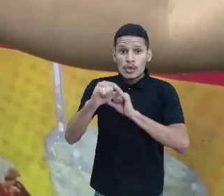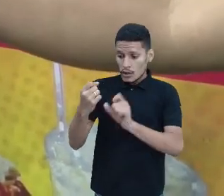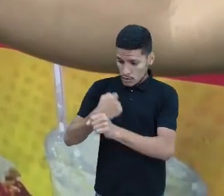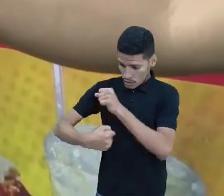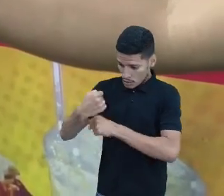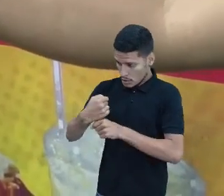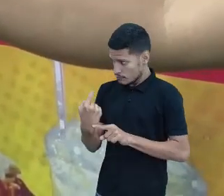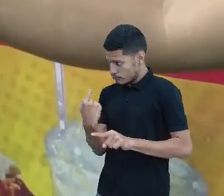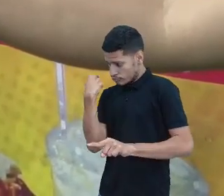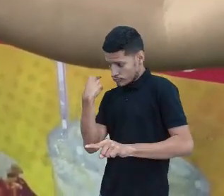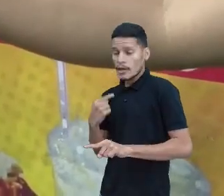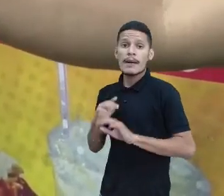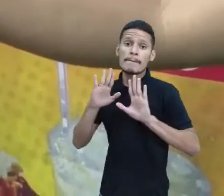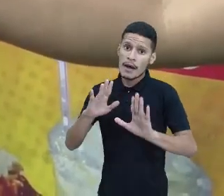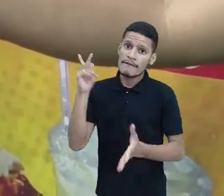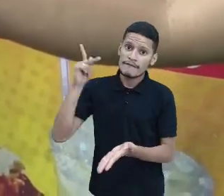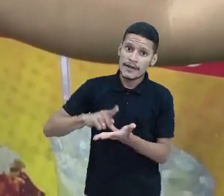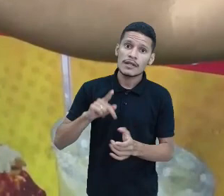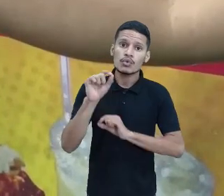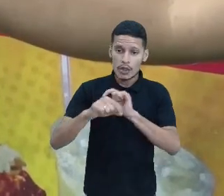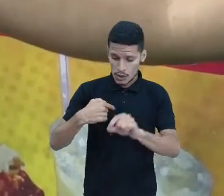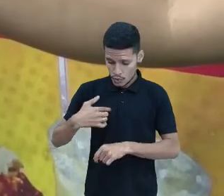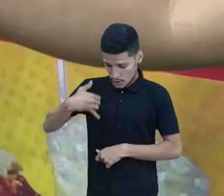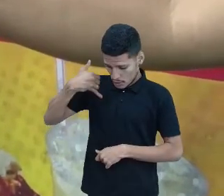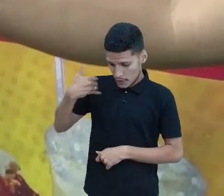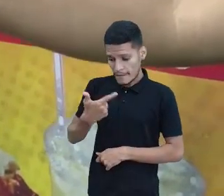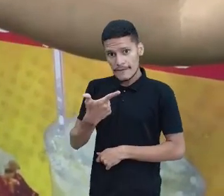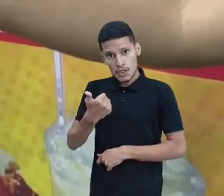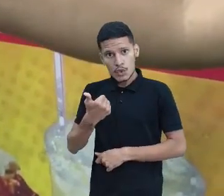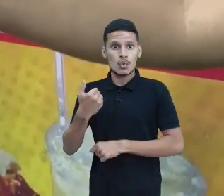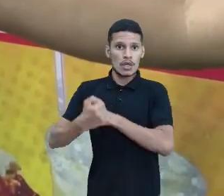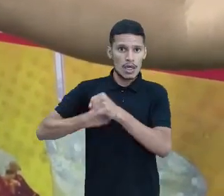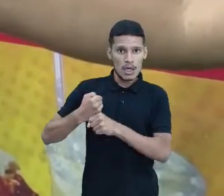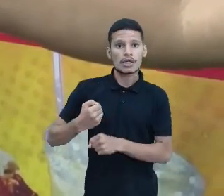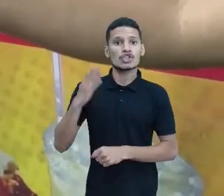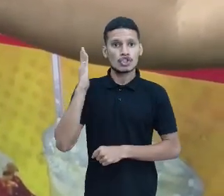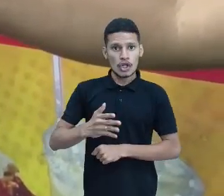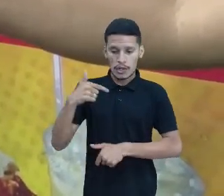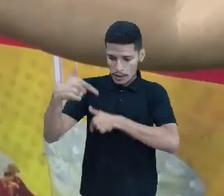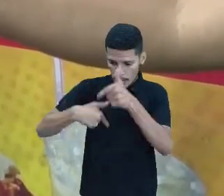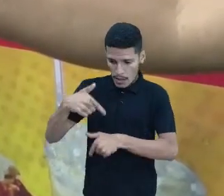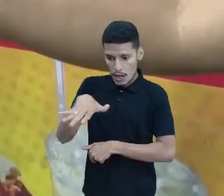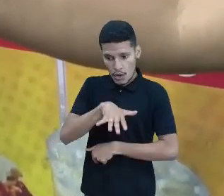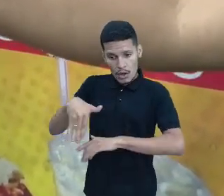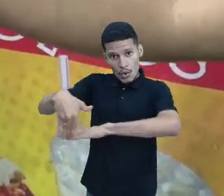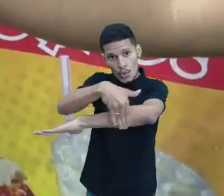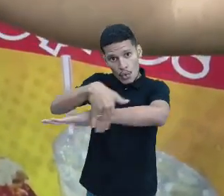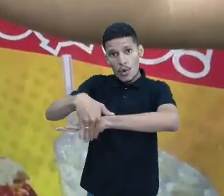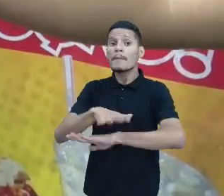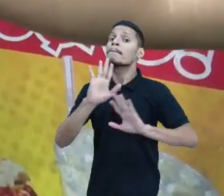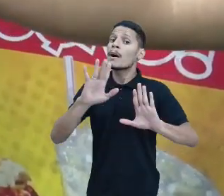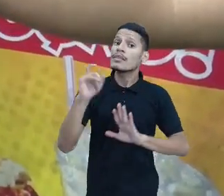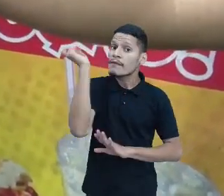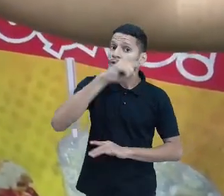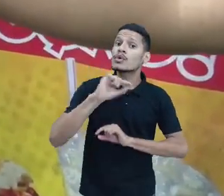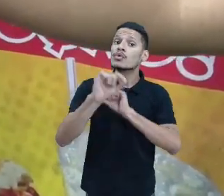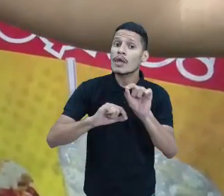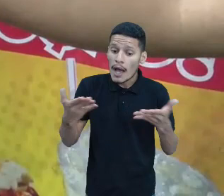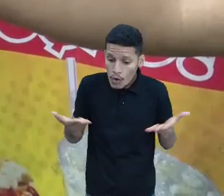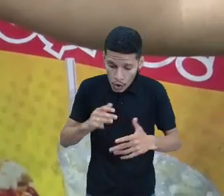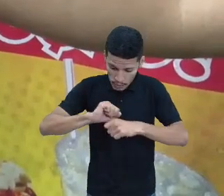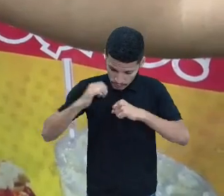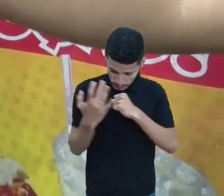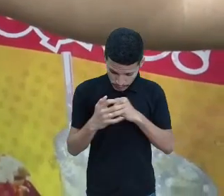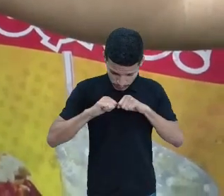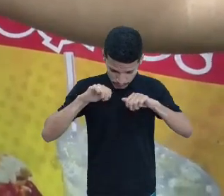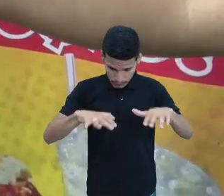né? Mas na verdade eu tenho 21 anos trabalhando na rua. 21 anos. Mas pra mim a dificuldade que teve foi a pandemia agora, né?